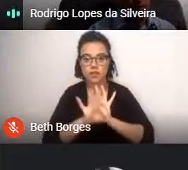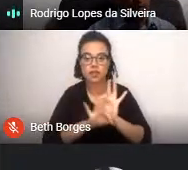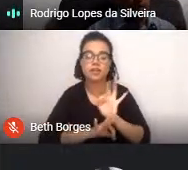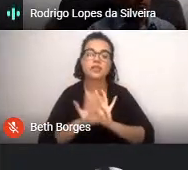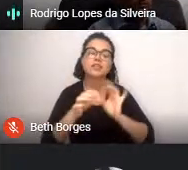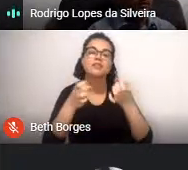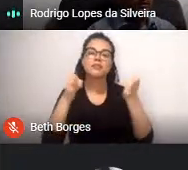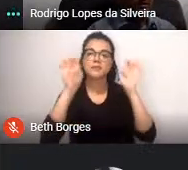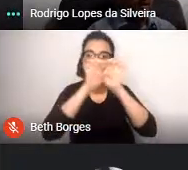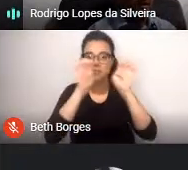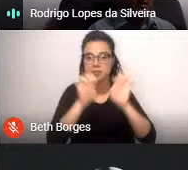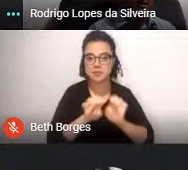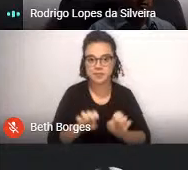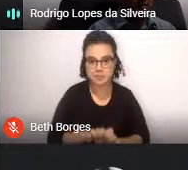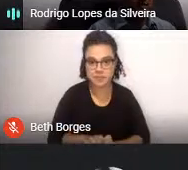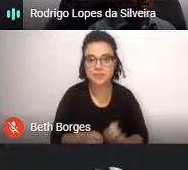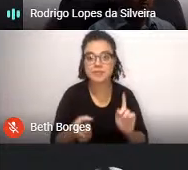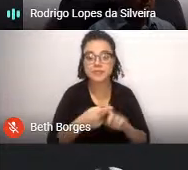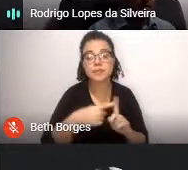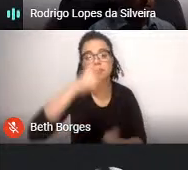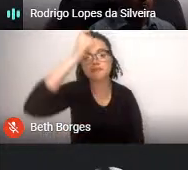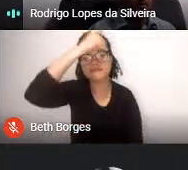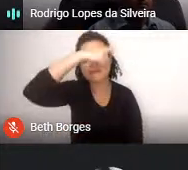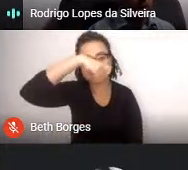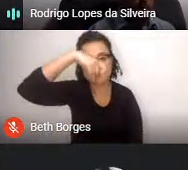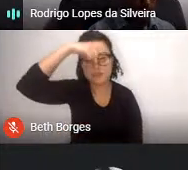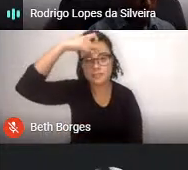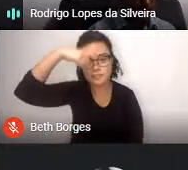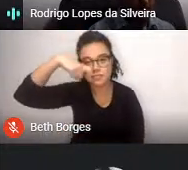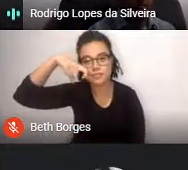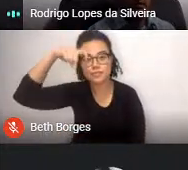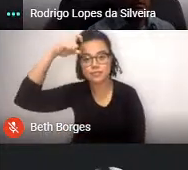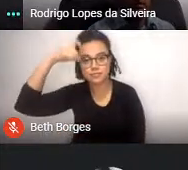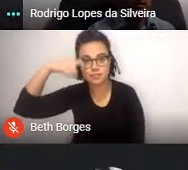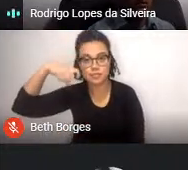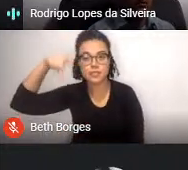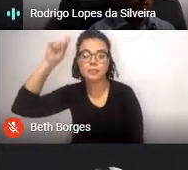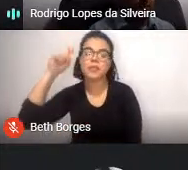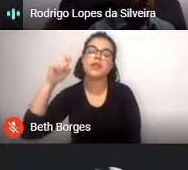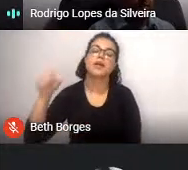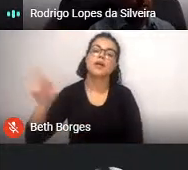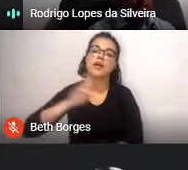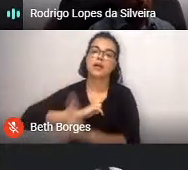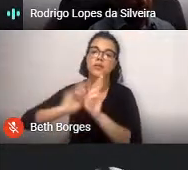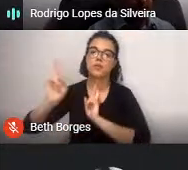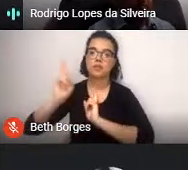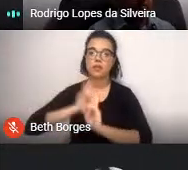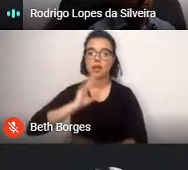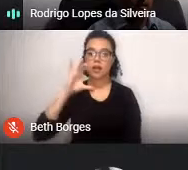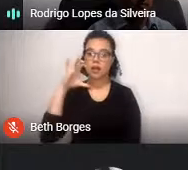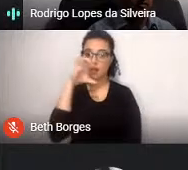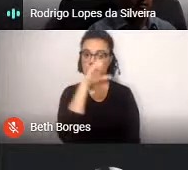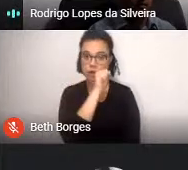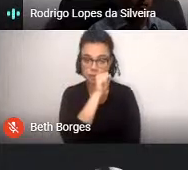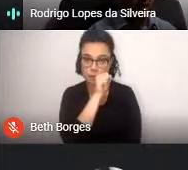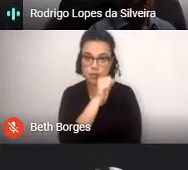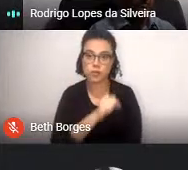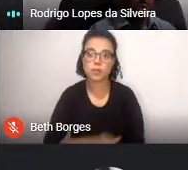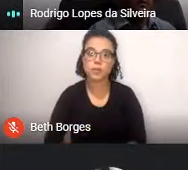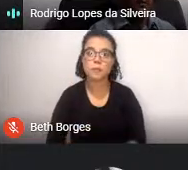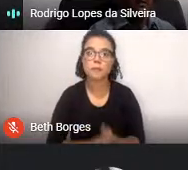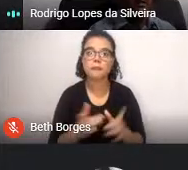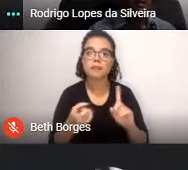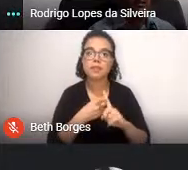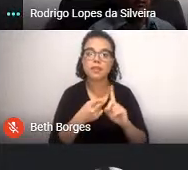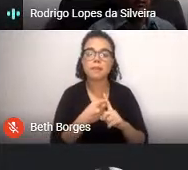cognitivas, hipnose, tá? Que são os resultados mais rápidos, mais palpáveis e mensuráveis. E também mindfulness, dá para a gente utilizar o